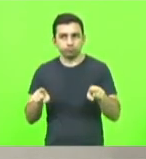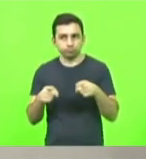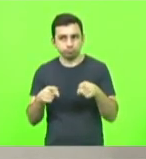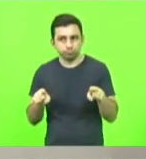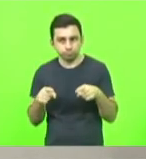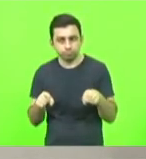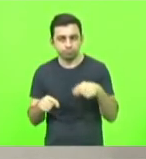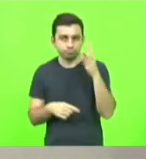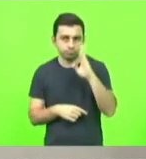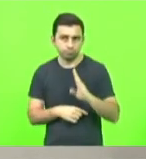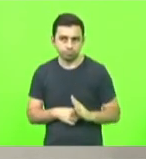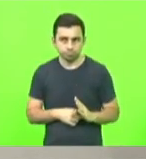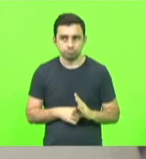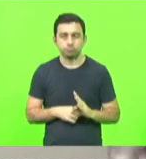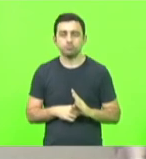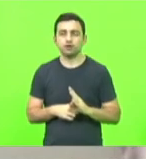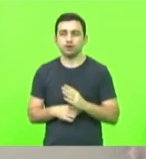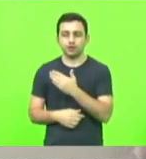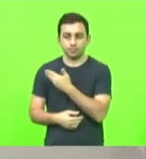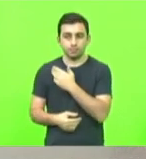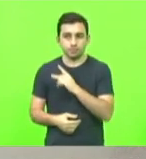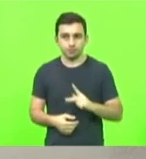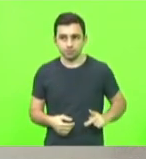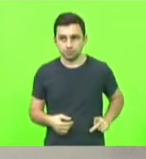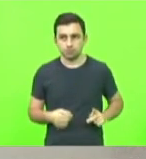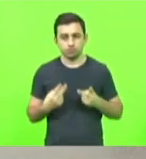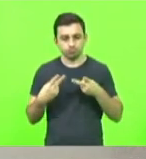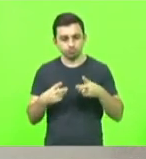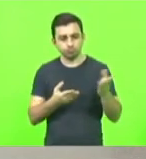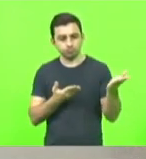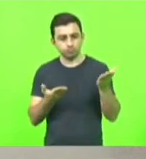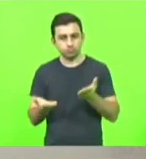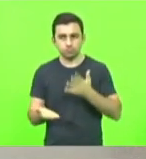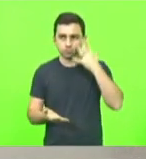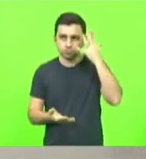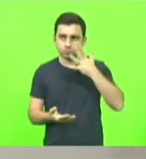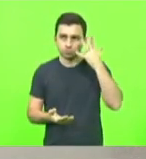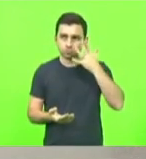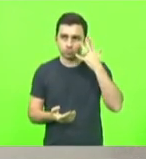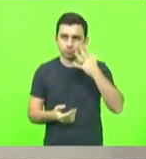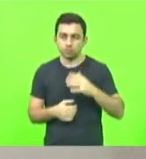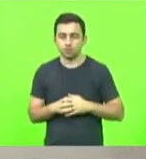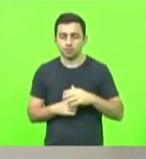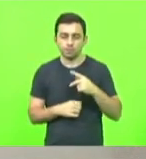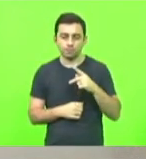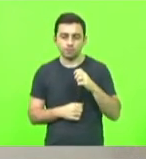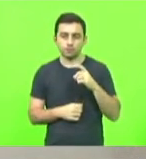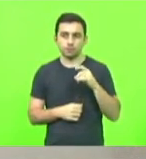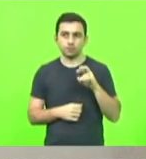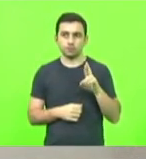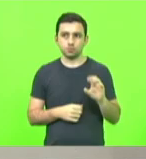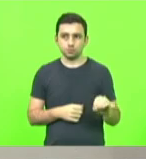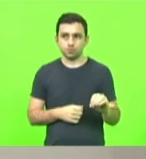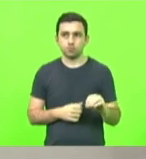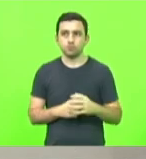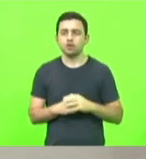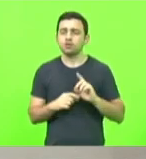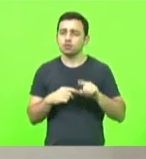a senhora presidente convidou para fazer uso da palavra o senhor deputado federal Pedro Czai. Na sequência, a senhora